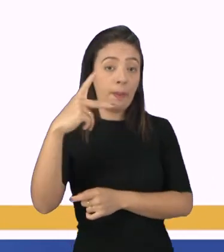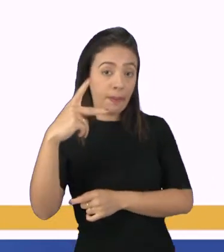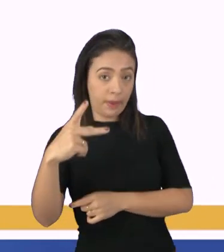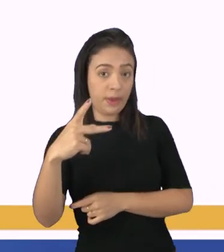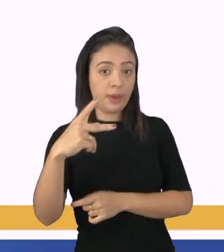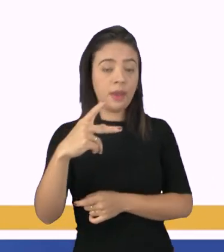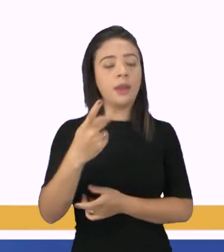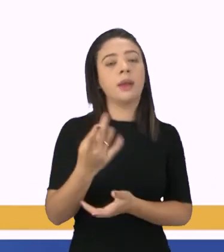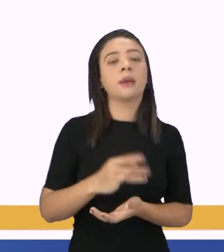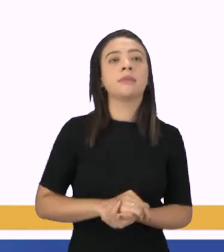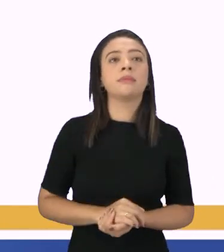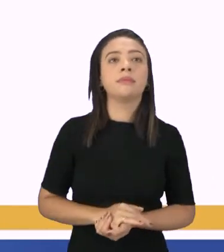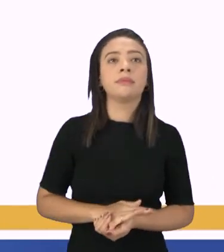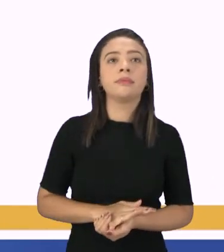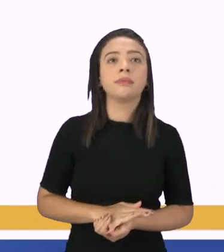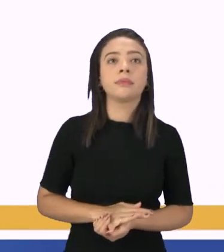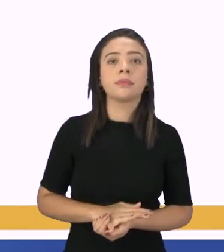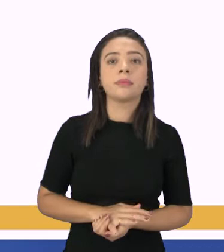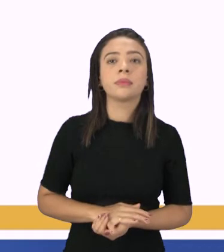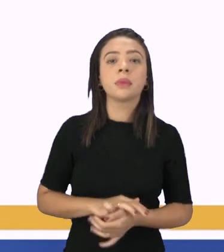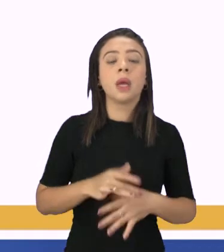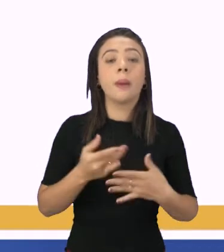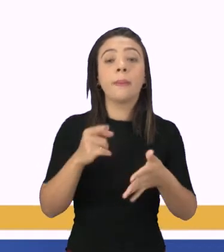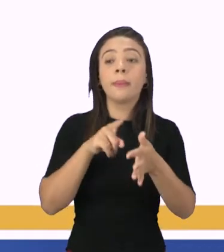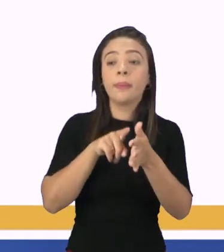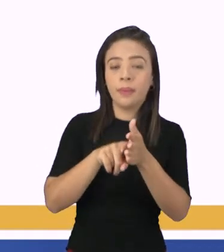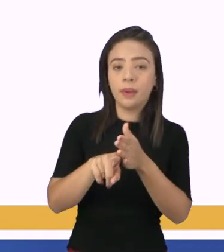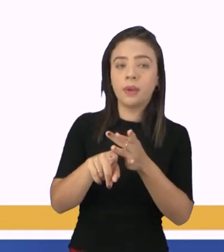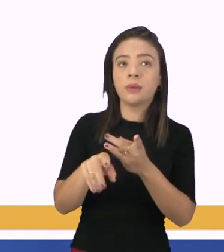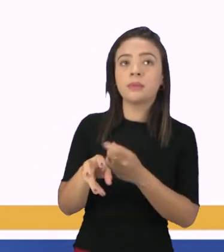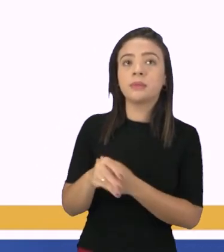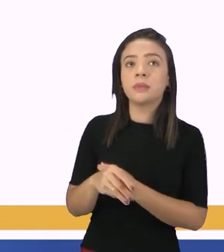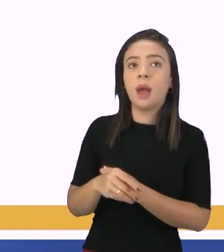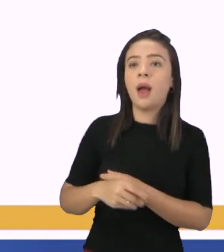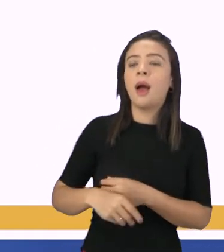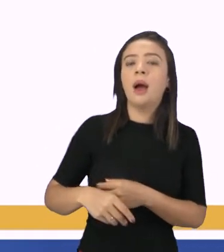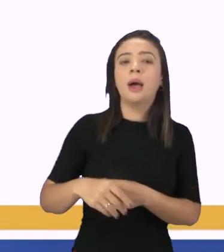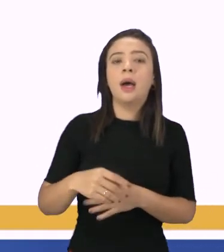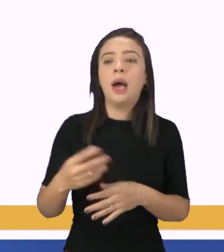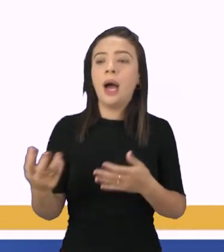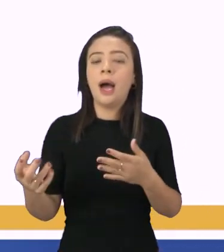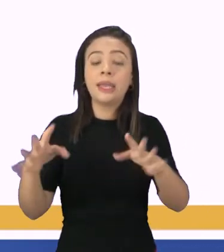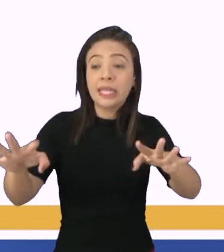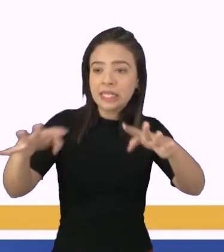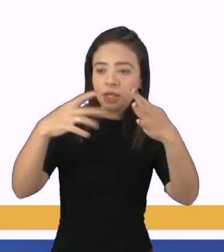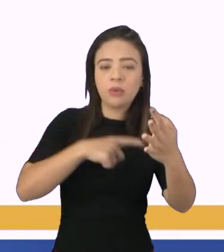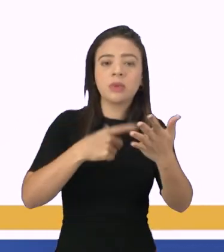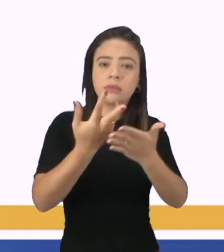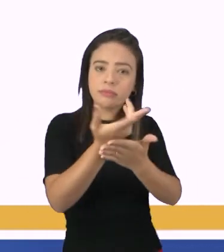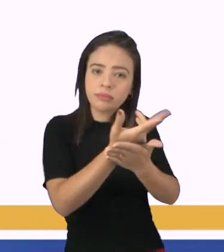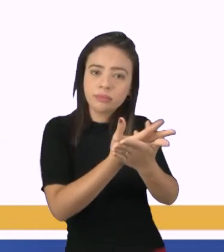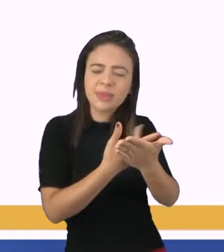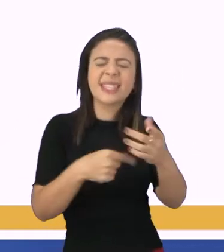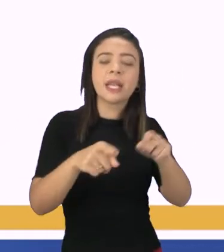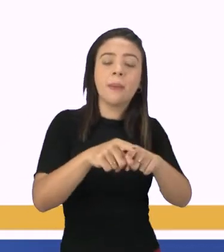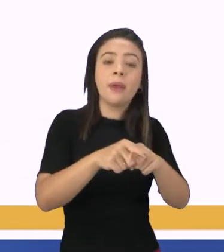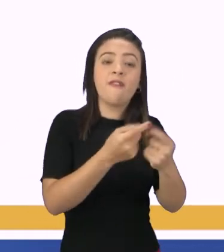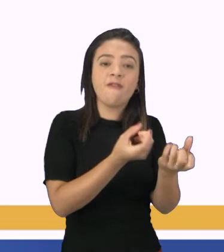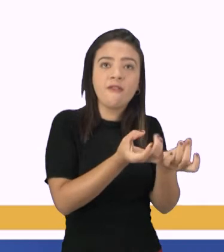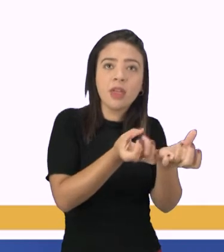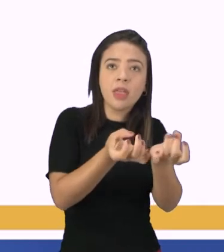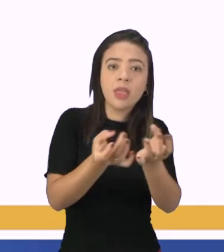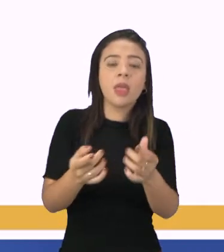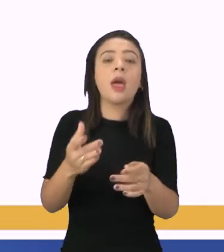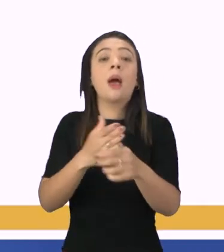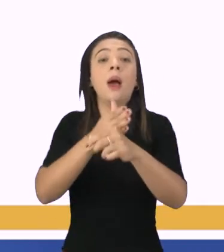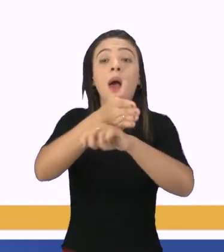povo, pergunta: a visibilidade dada a essa arte e a comercialização permitiu acesso a outros espaços,